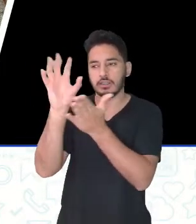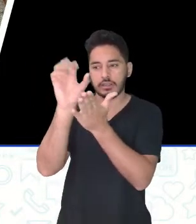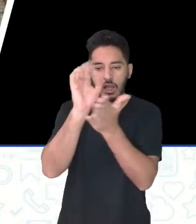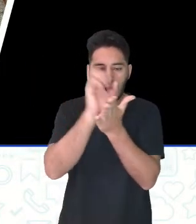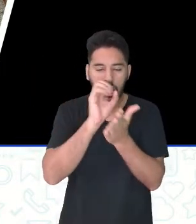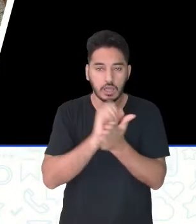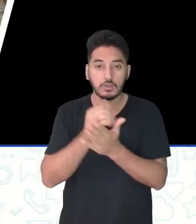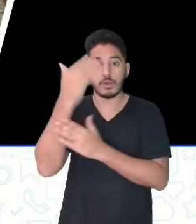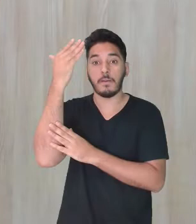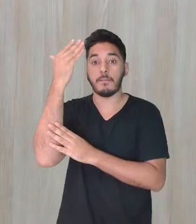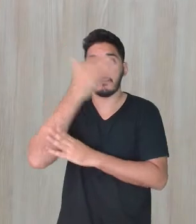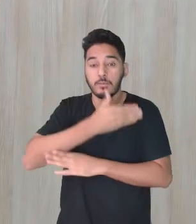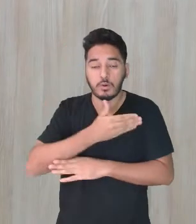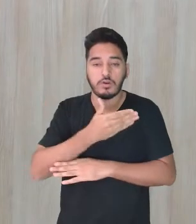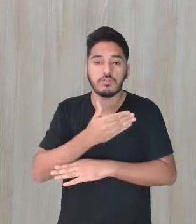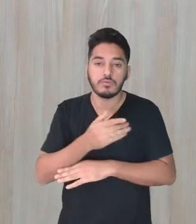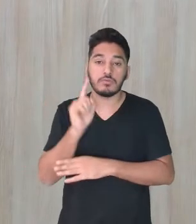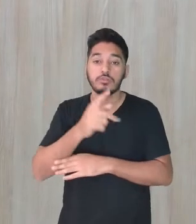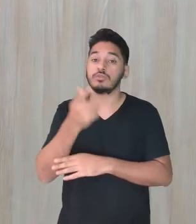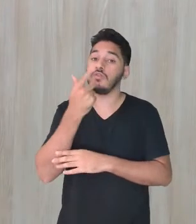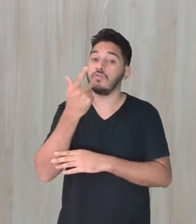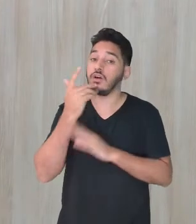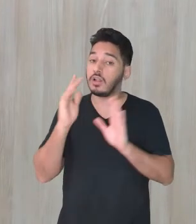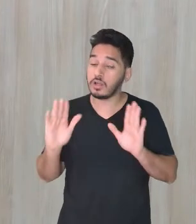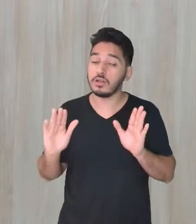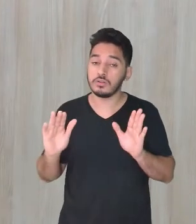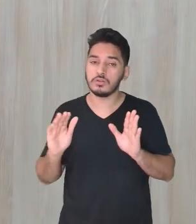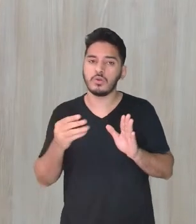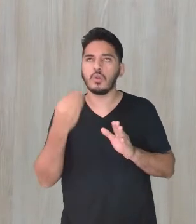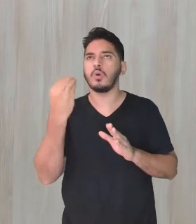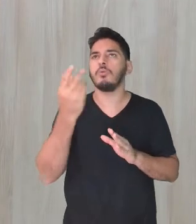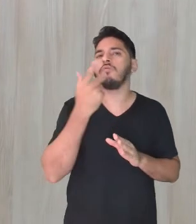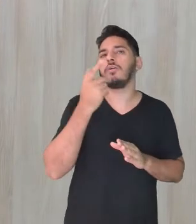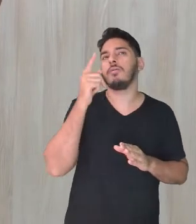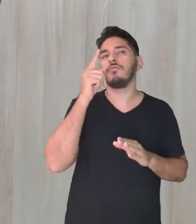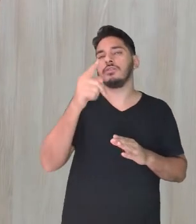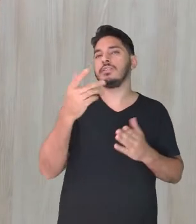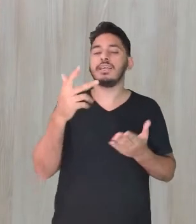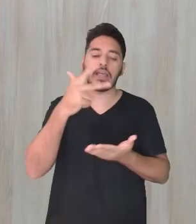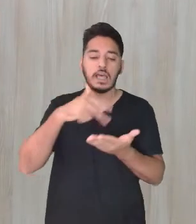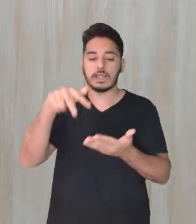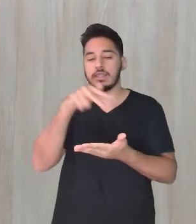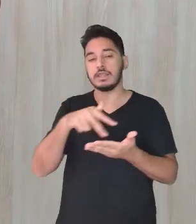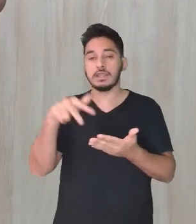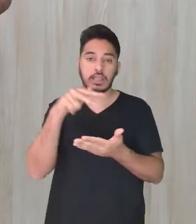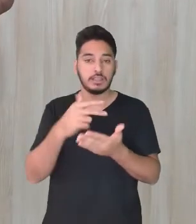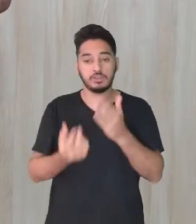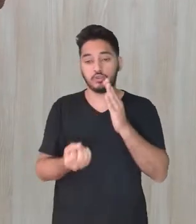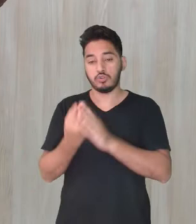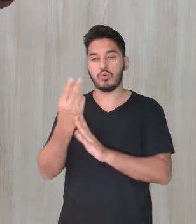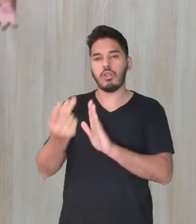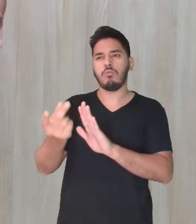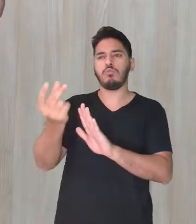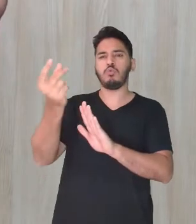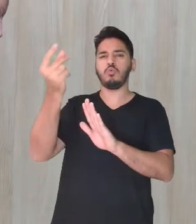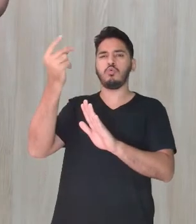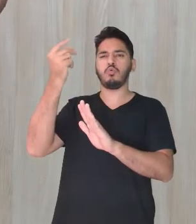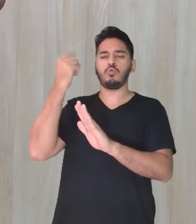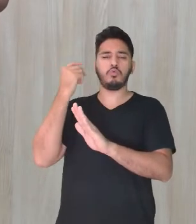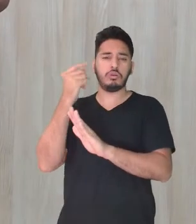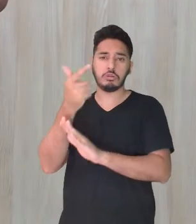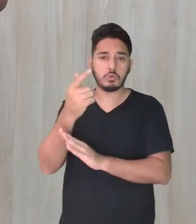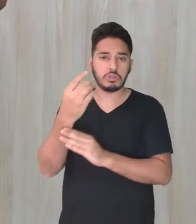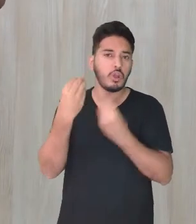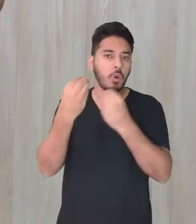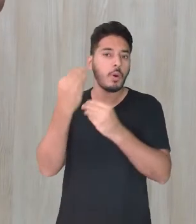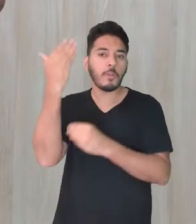que comprovem aquilo que a gente está falando. Então, como é que eu digo para você que a dança surgiu lá na Idade da Pedra e a